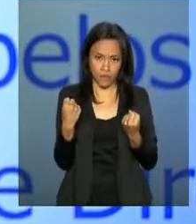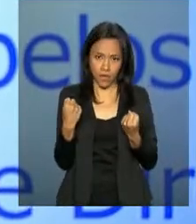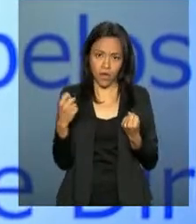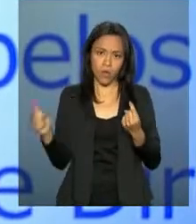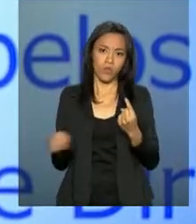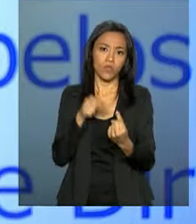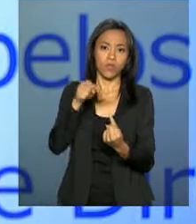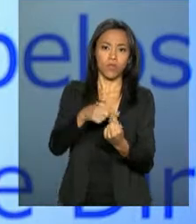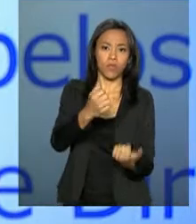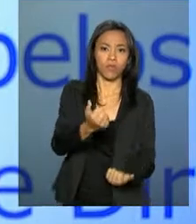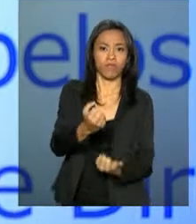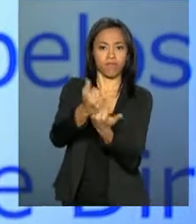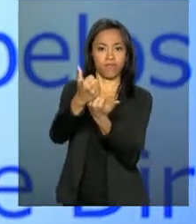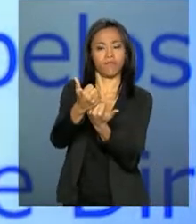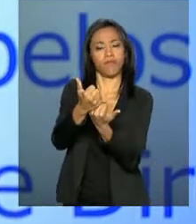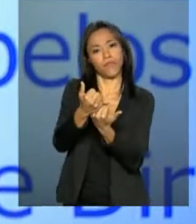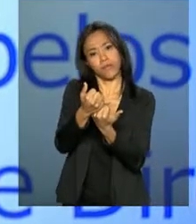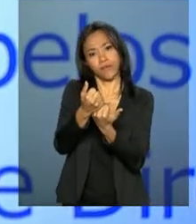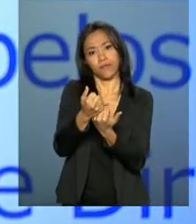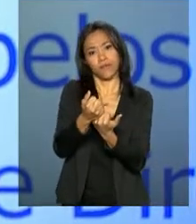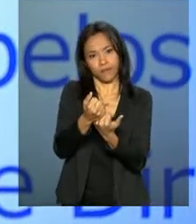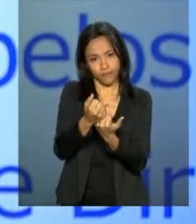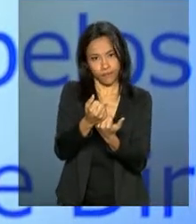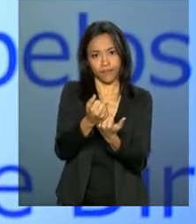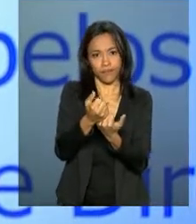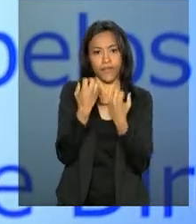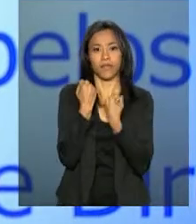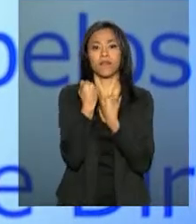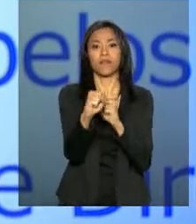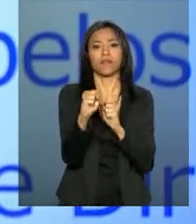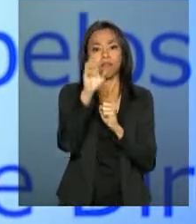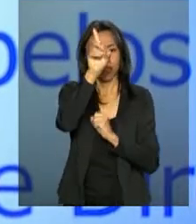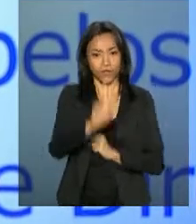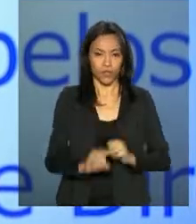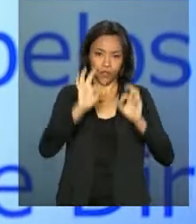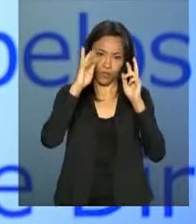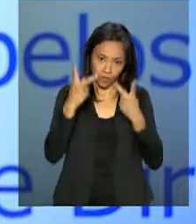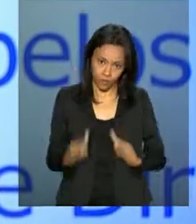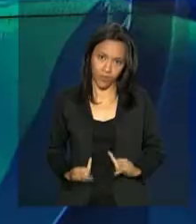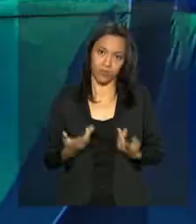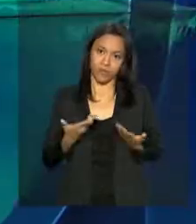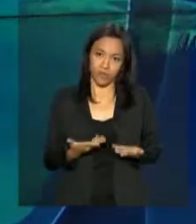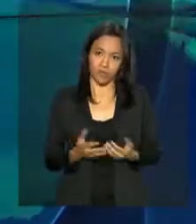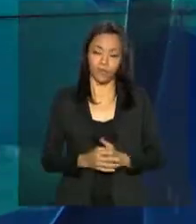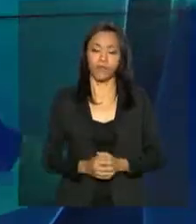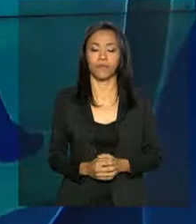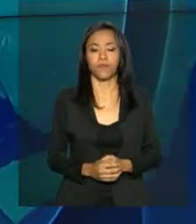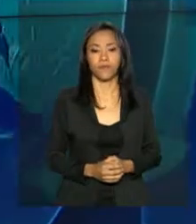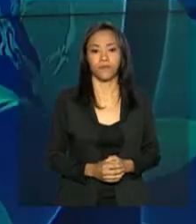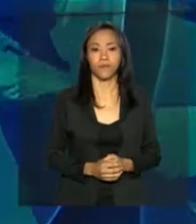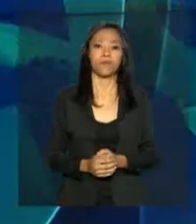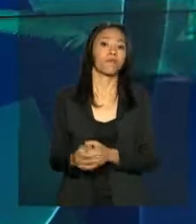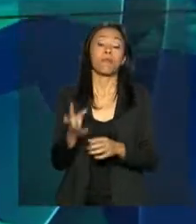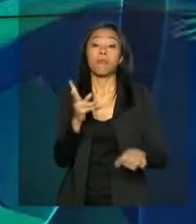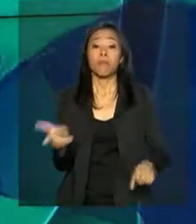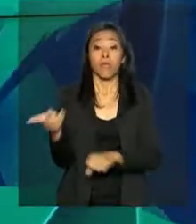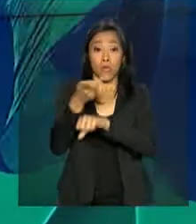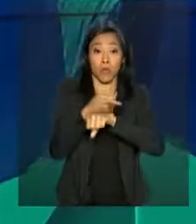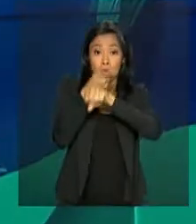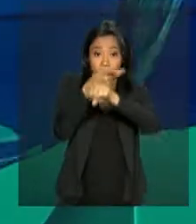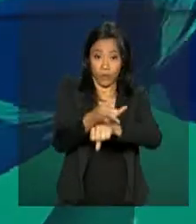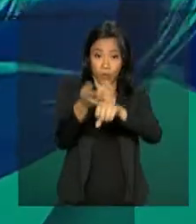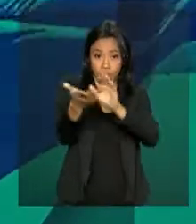promoção dos e defesa dos direitos humanos sejam reconhecidos com o prêmio direitos humanos